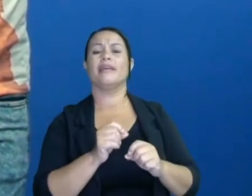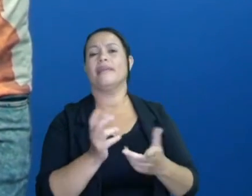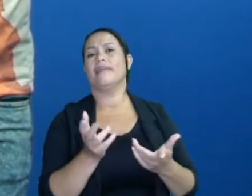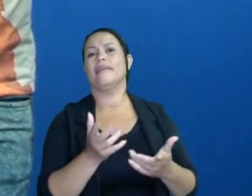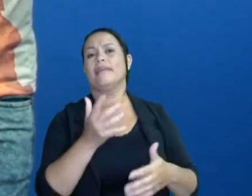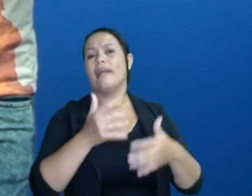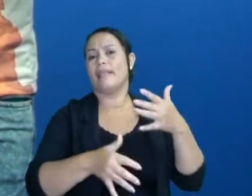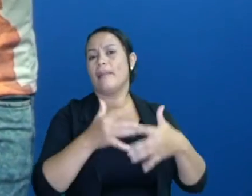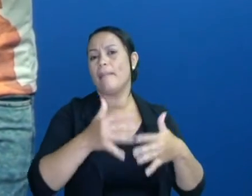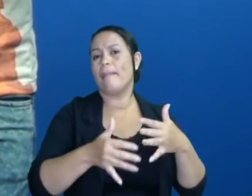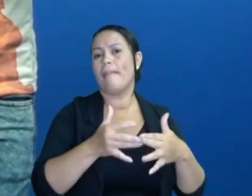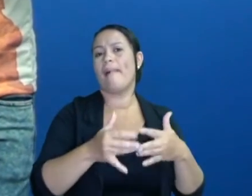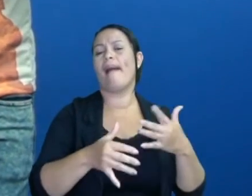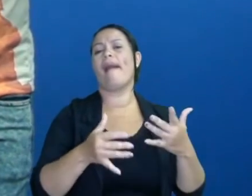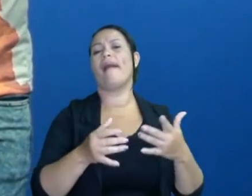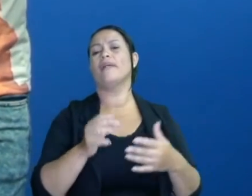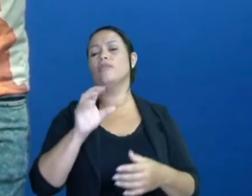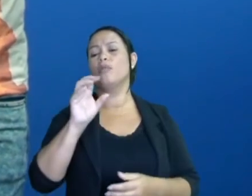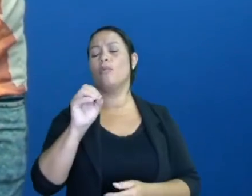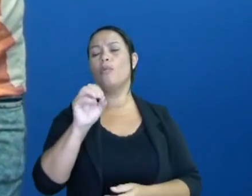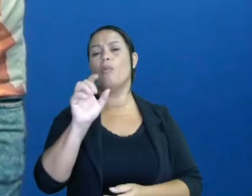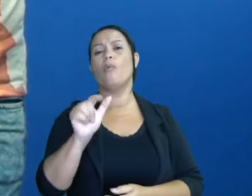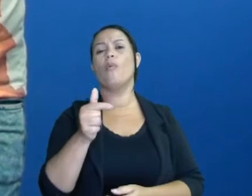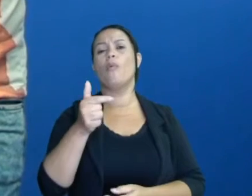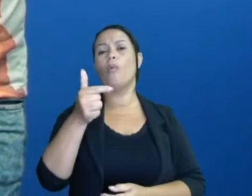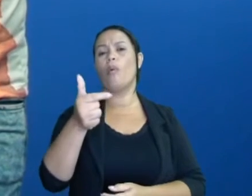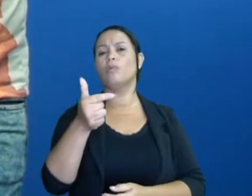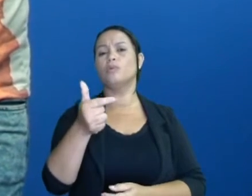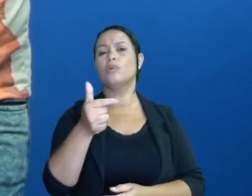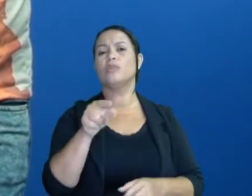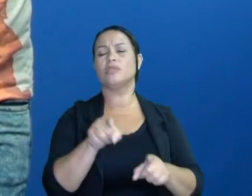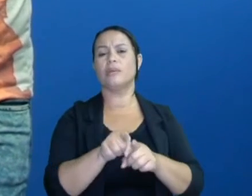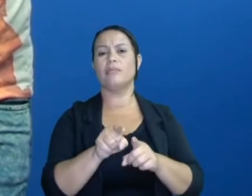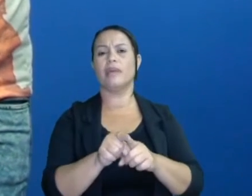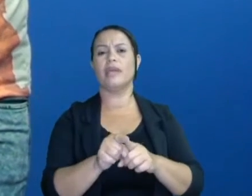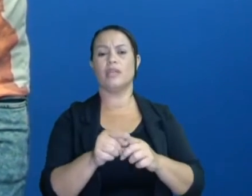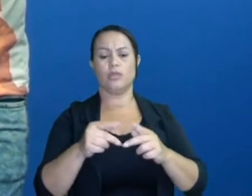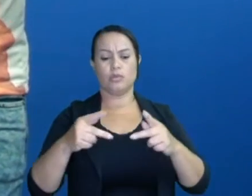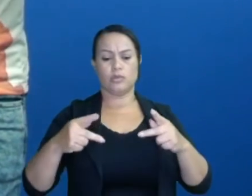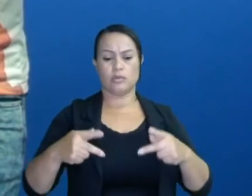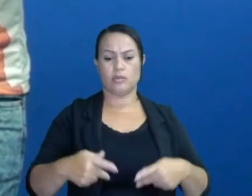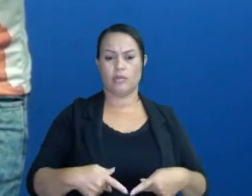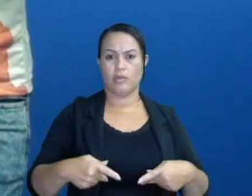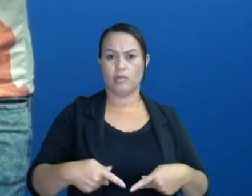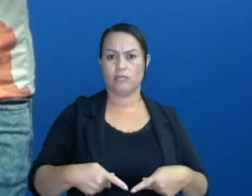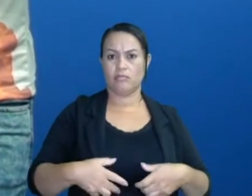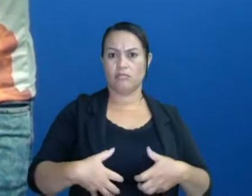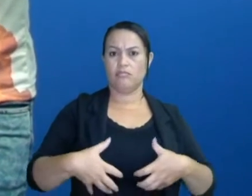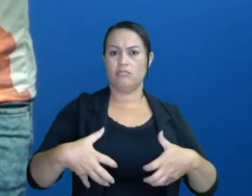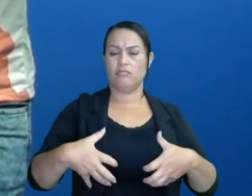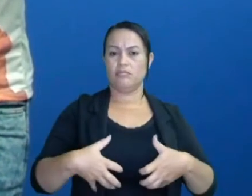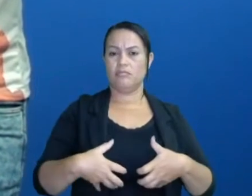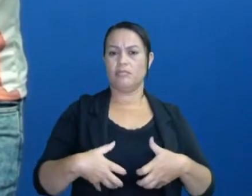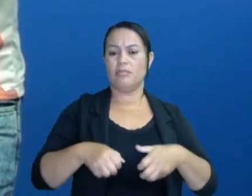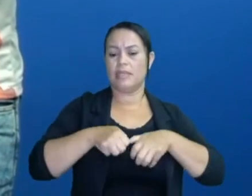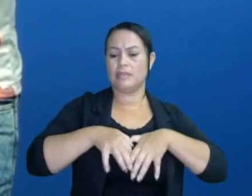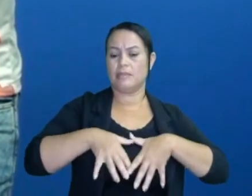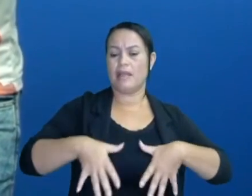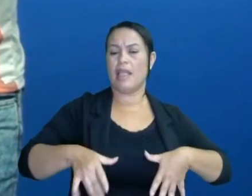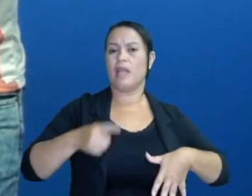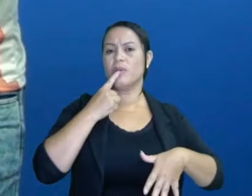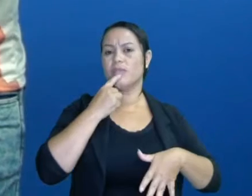essa transposição do oxigênio dos alvéolos pulmonares para as células sanguíneas, então